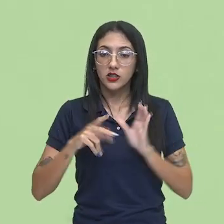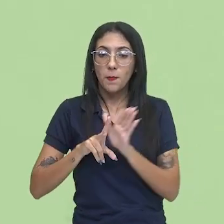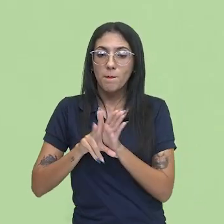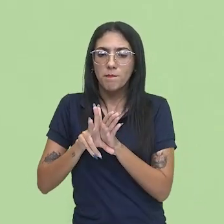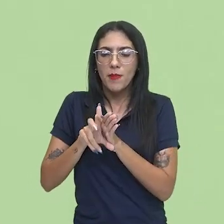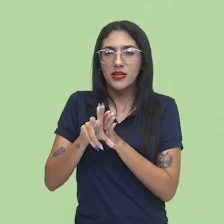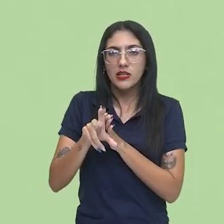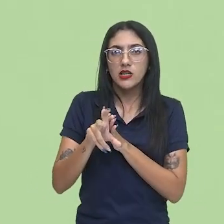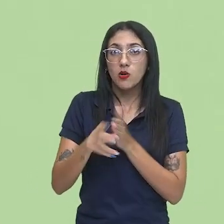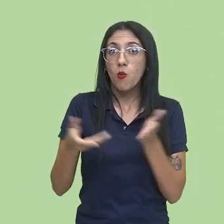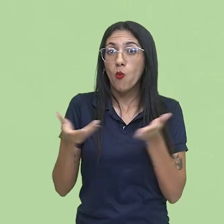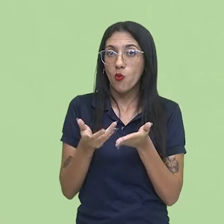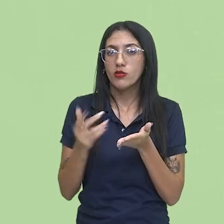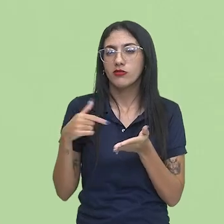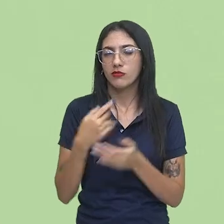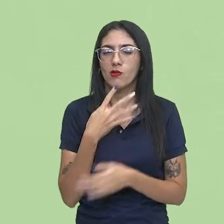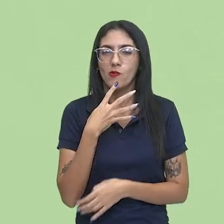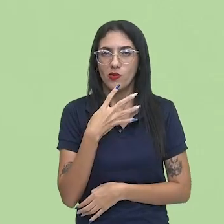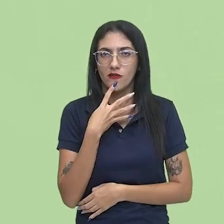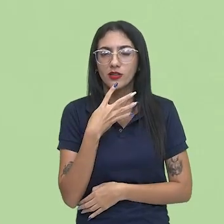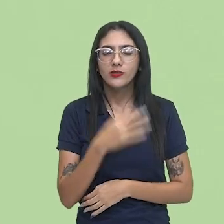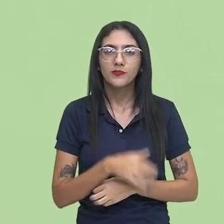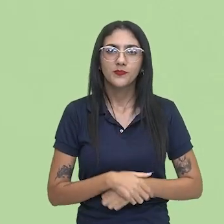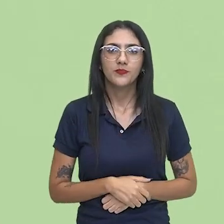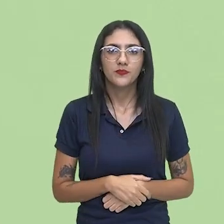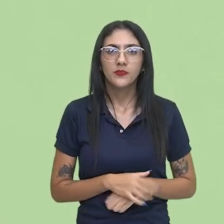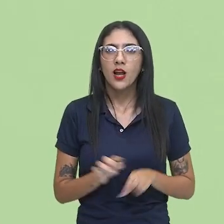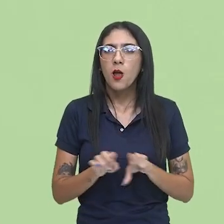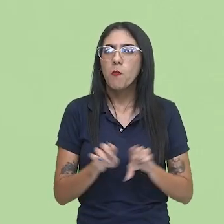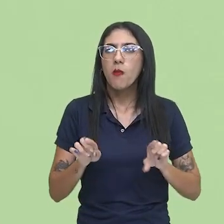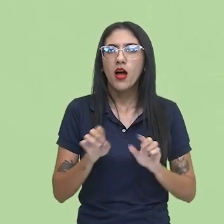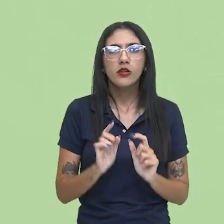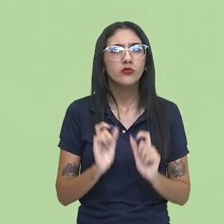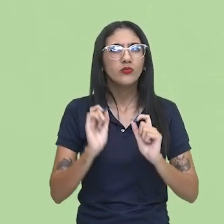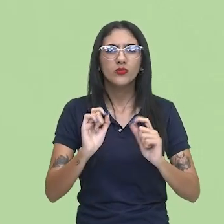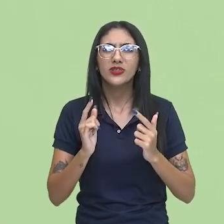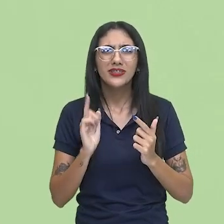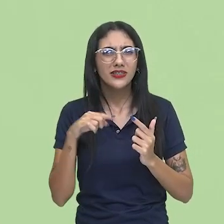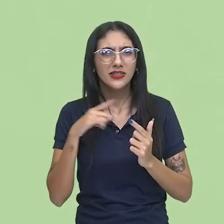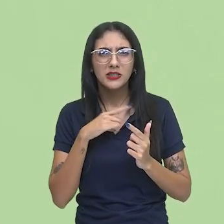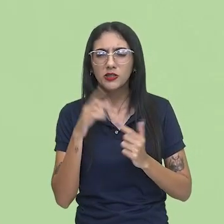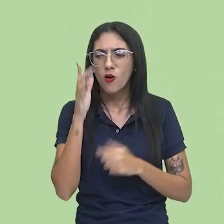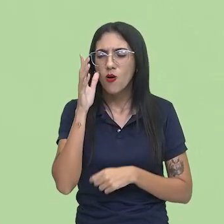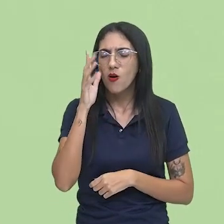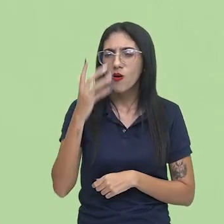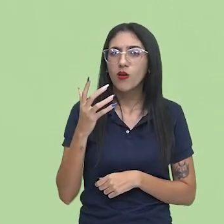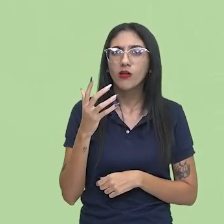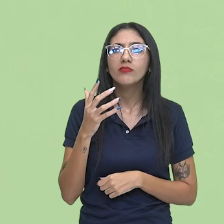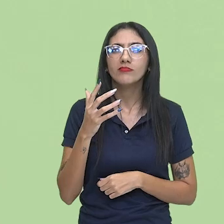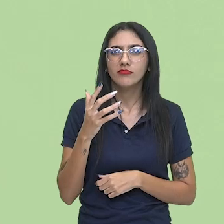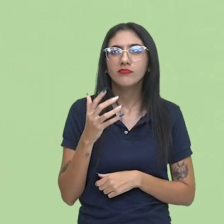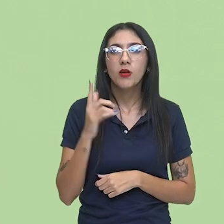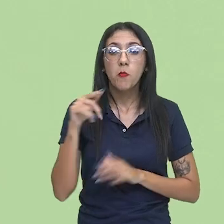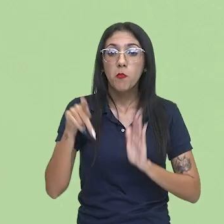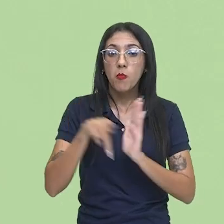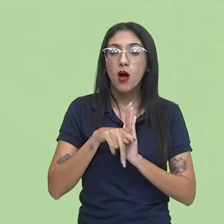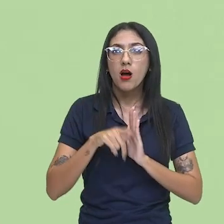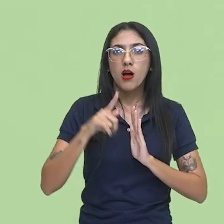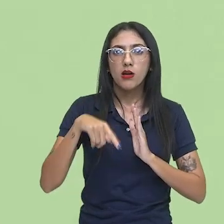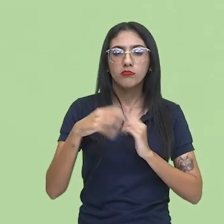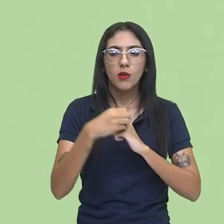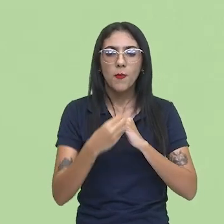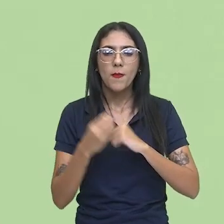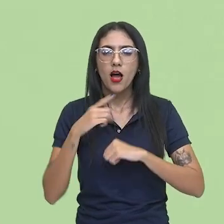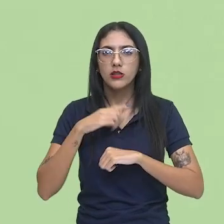que são encontradas hoje. Mas o que seria esse processo em que esses indivíduos produziam o